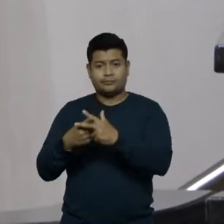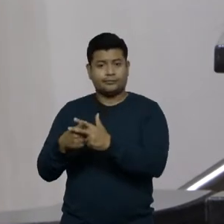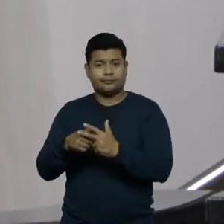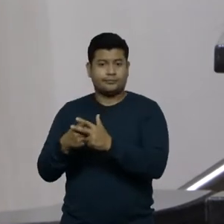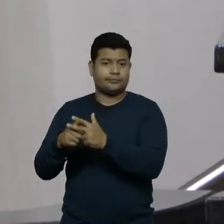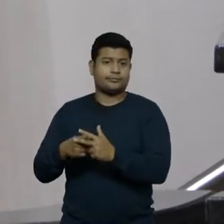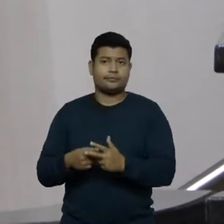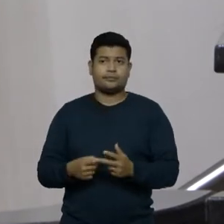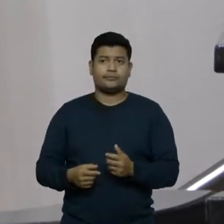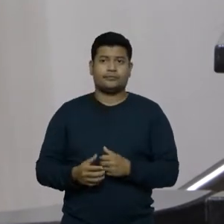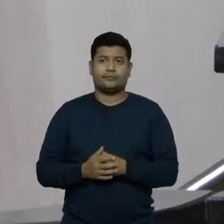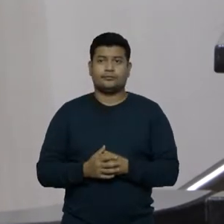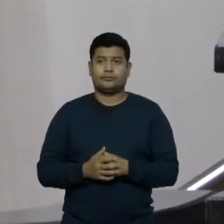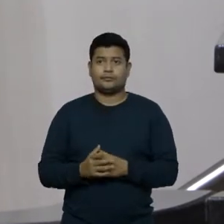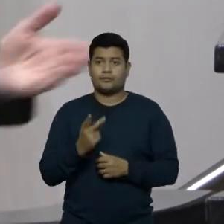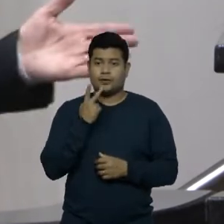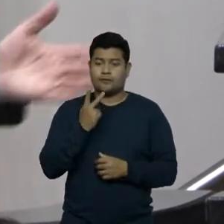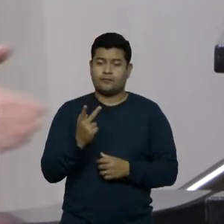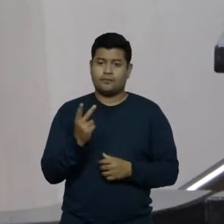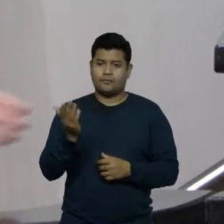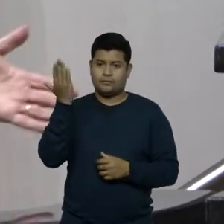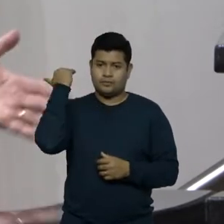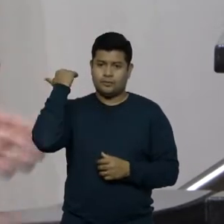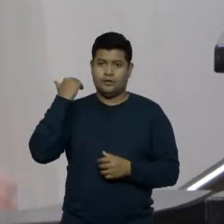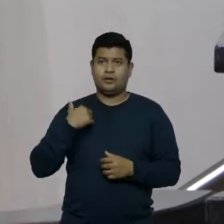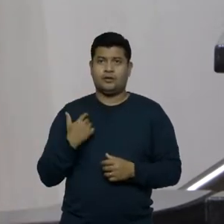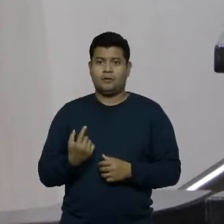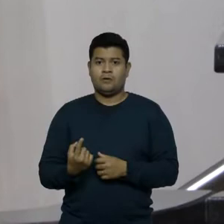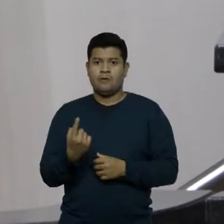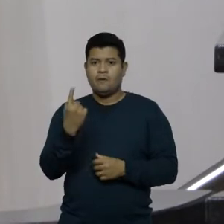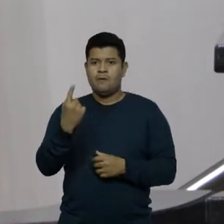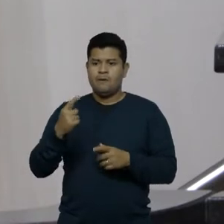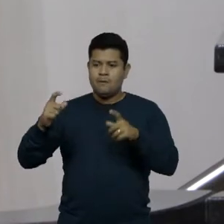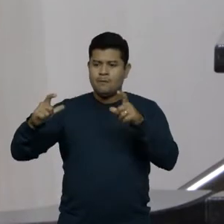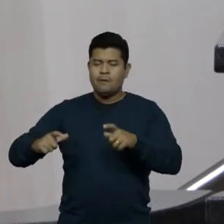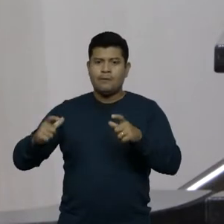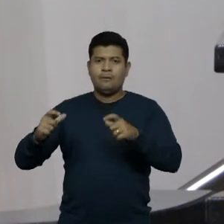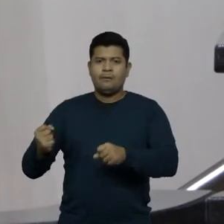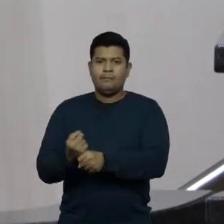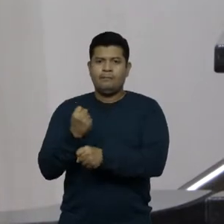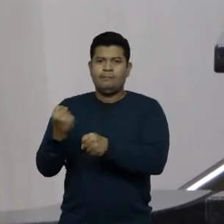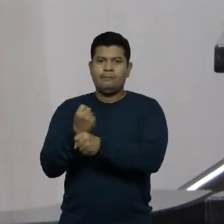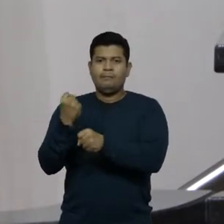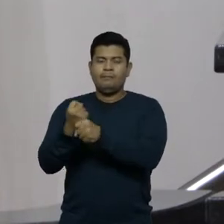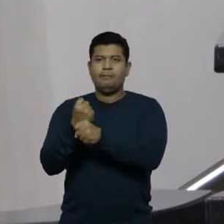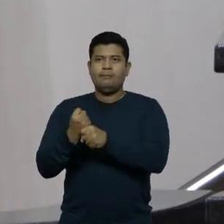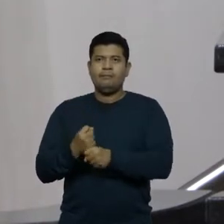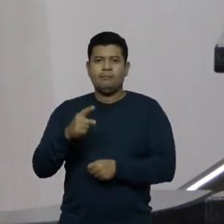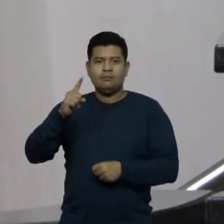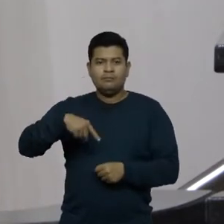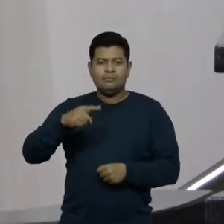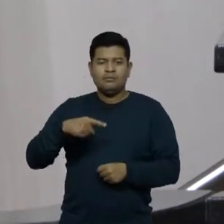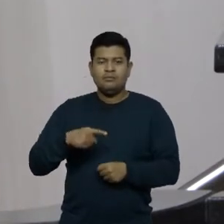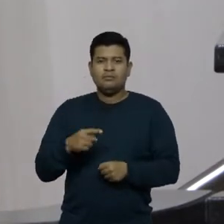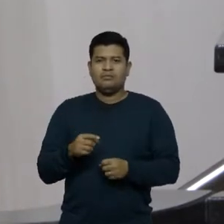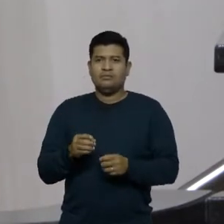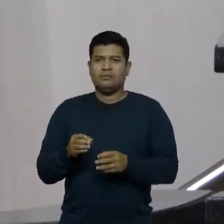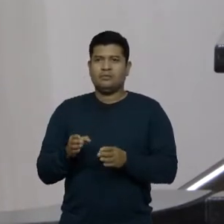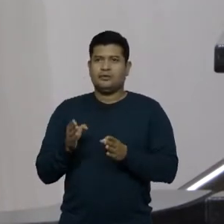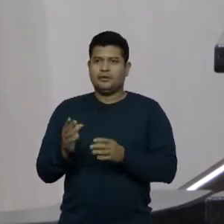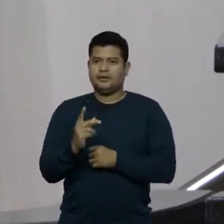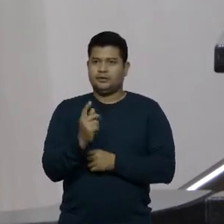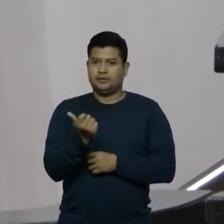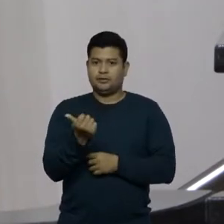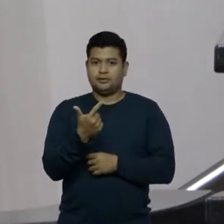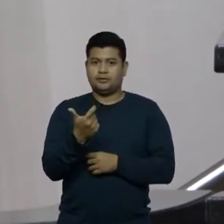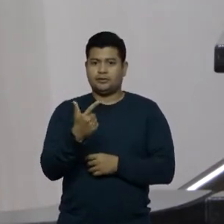e eu falei há dias atrás que o único trecho que estava em obras obras entre aspas era um pedacinho ali de 12